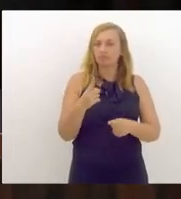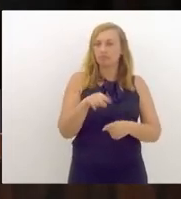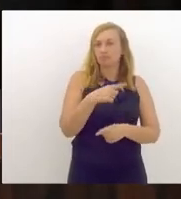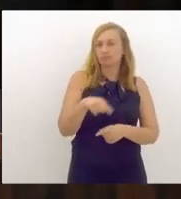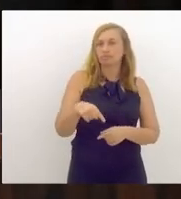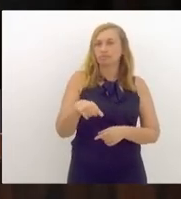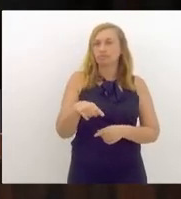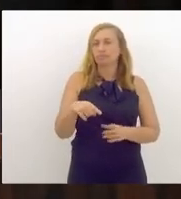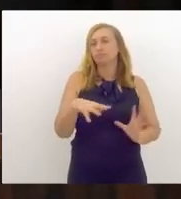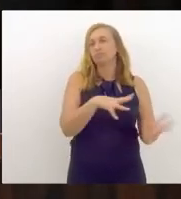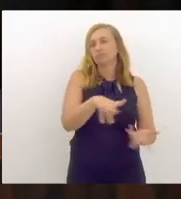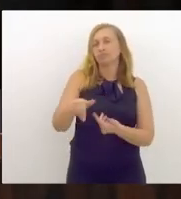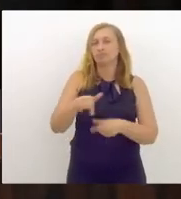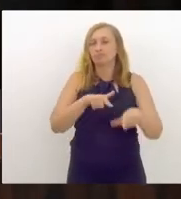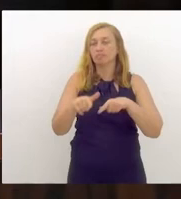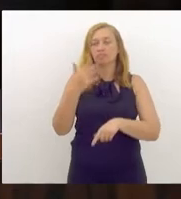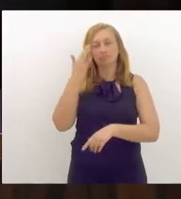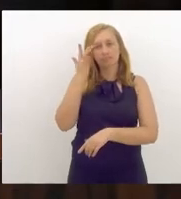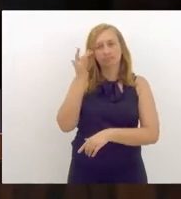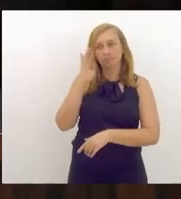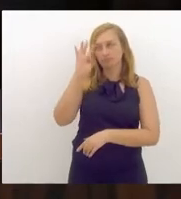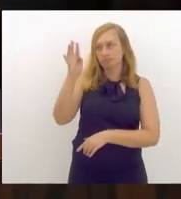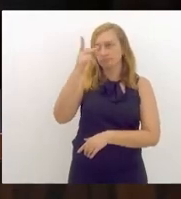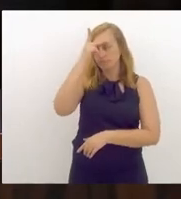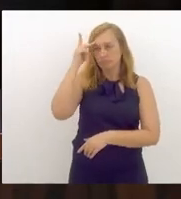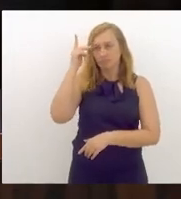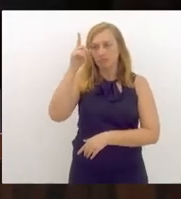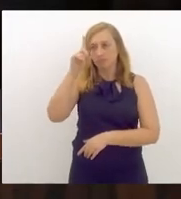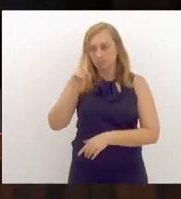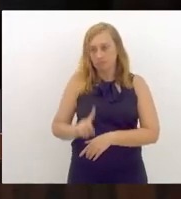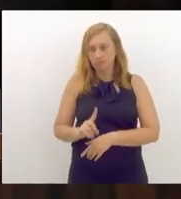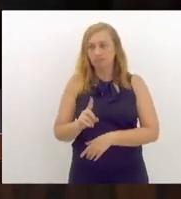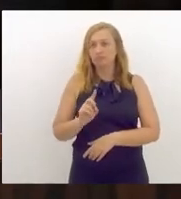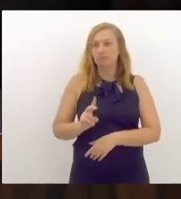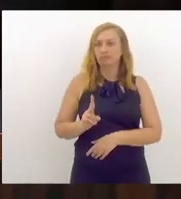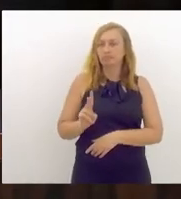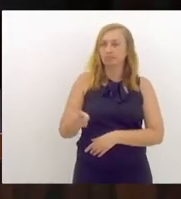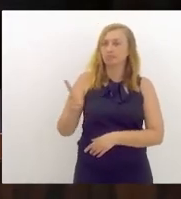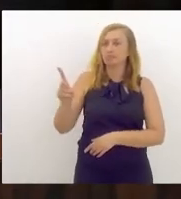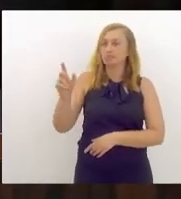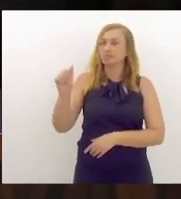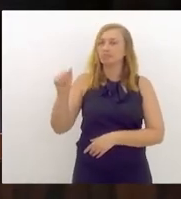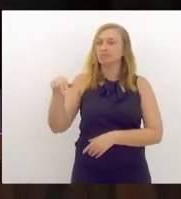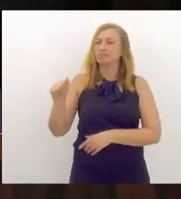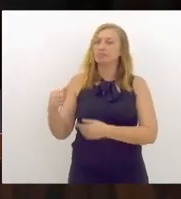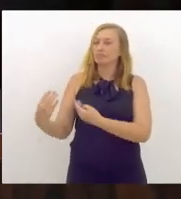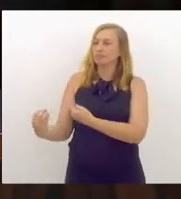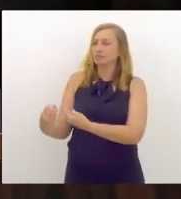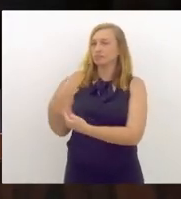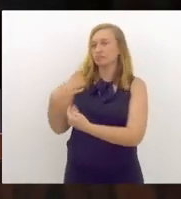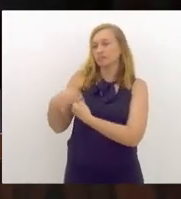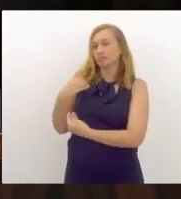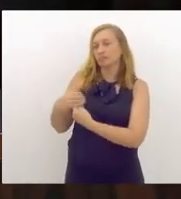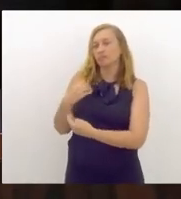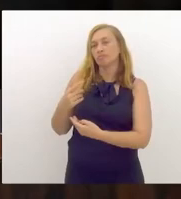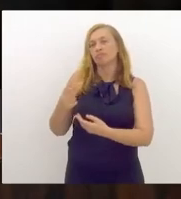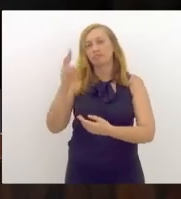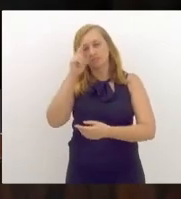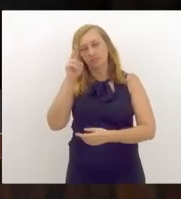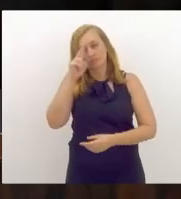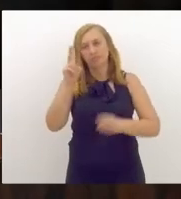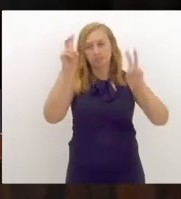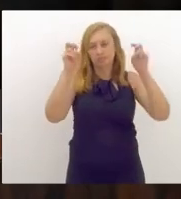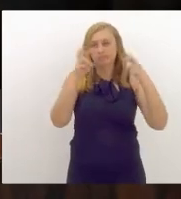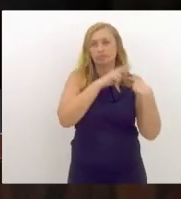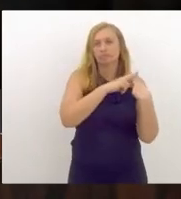imagina para as pessoas com deficiência né então Ana Paula sempre nos faz lembrar desse tema com